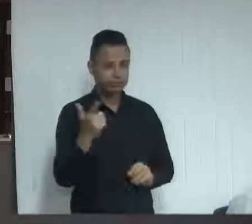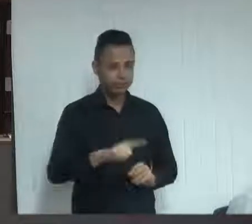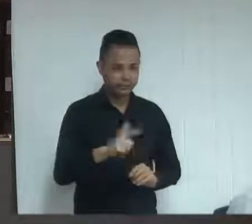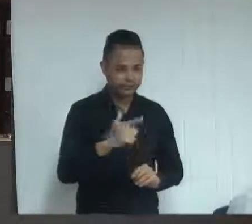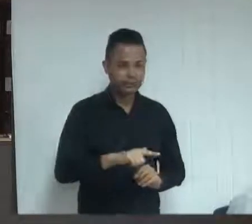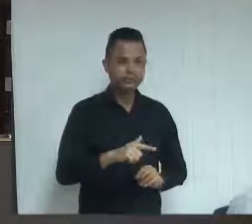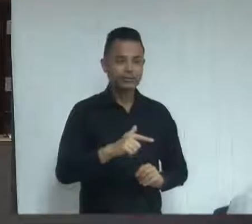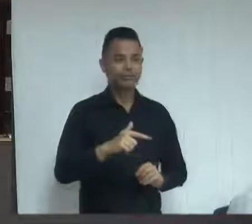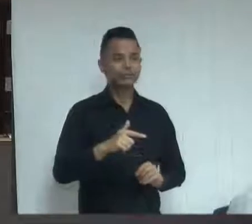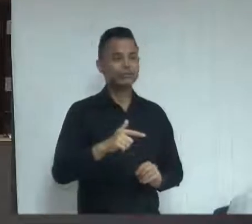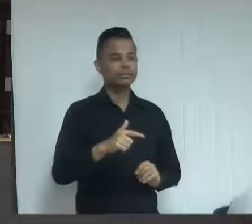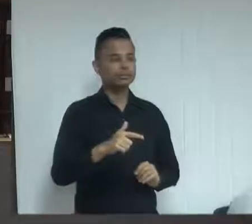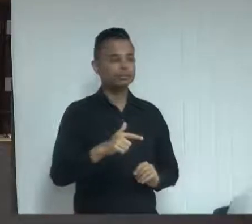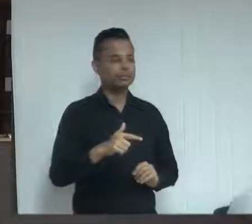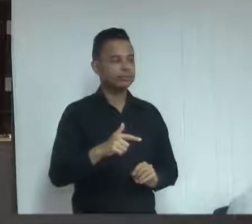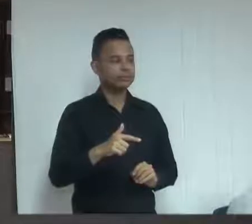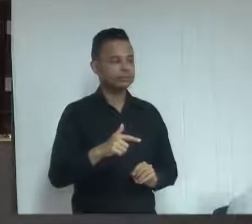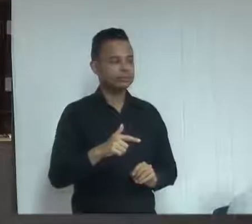de acordo